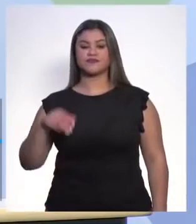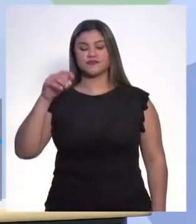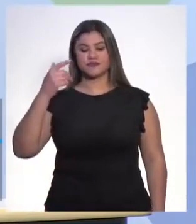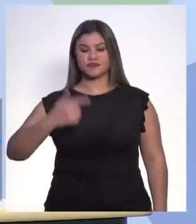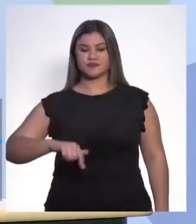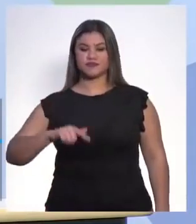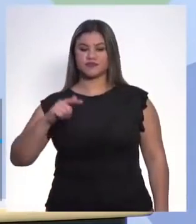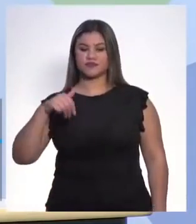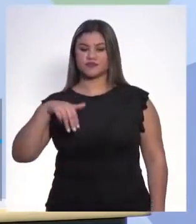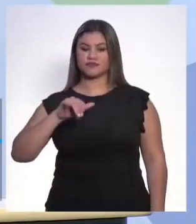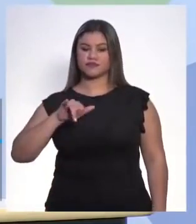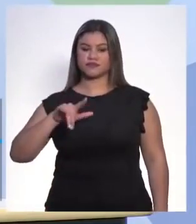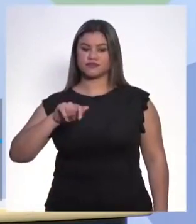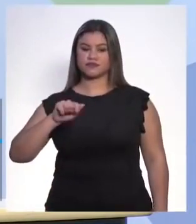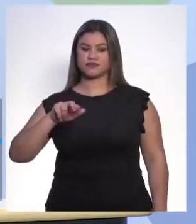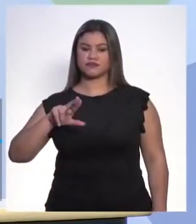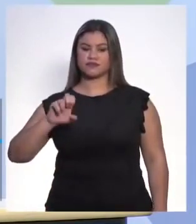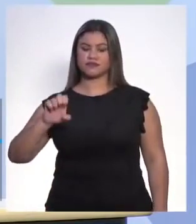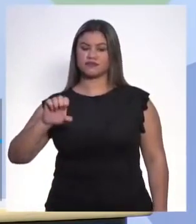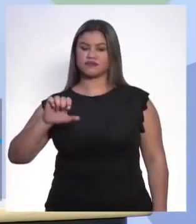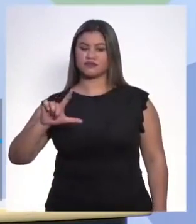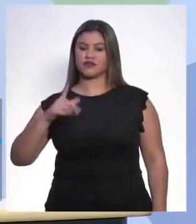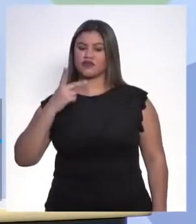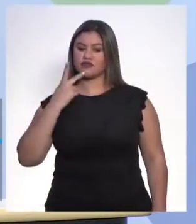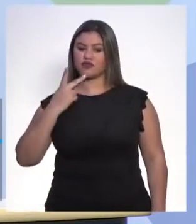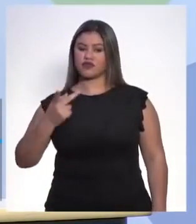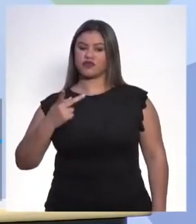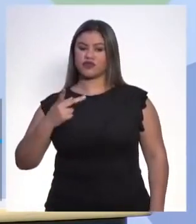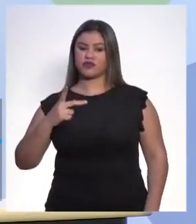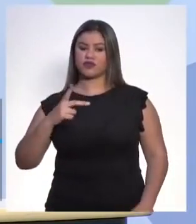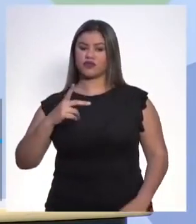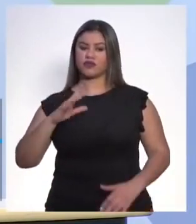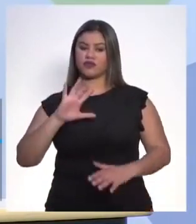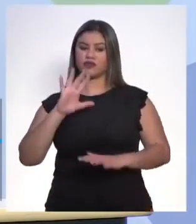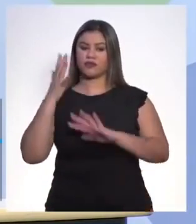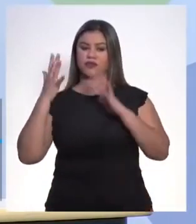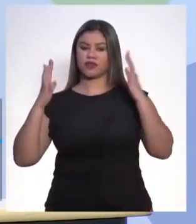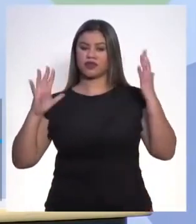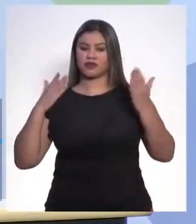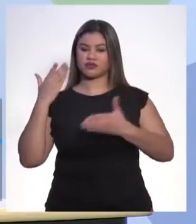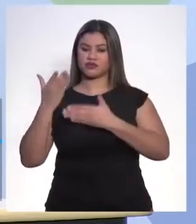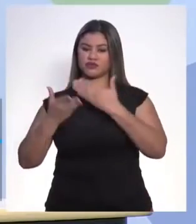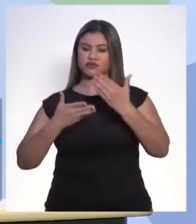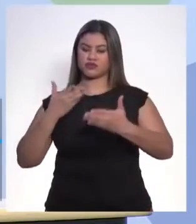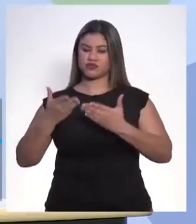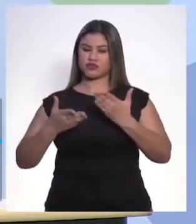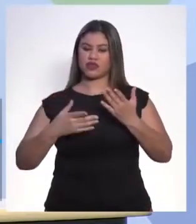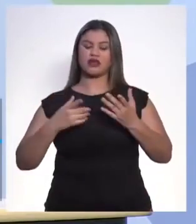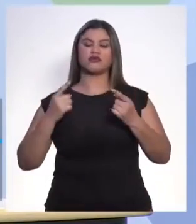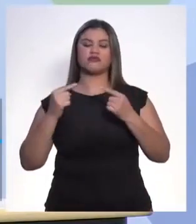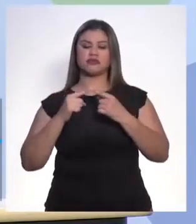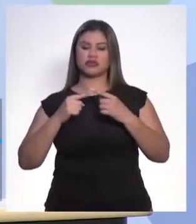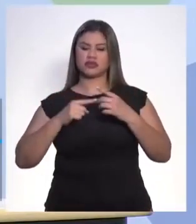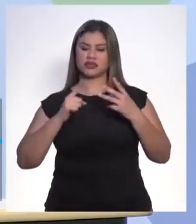da Pro Ana Paula, colocou ambientalista e todas as pessoas que se importam pela natureza. Da 3 ainda.